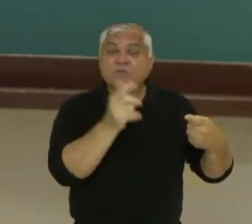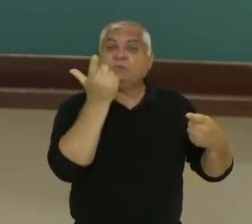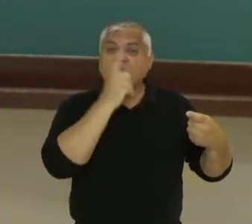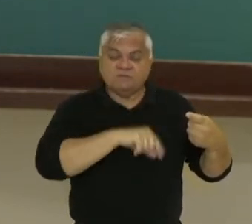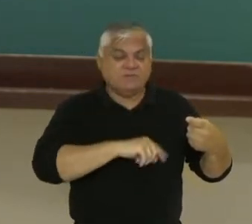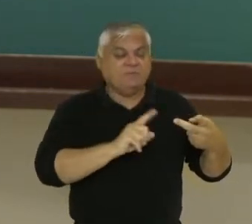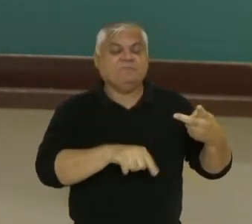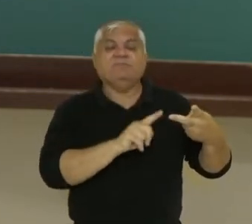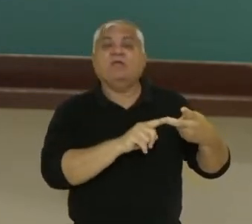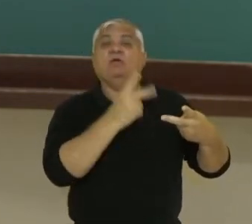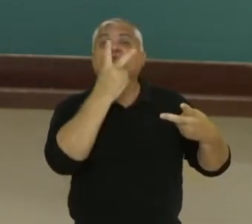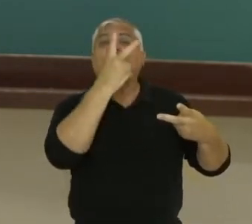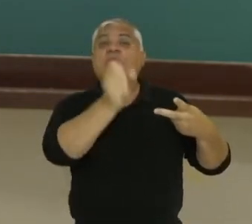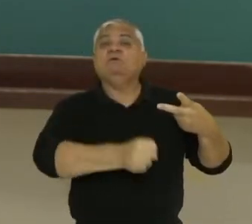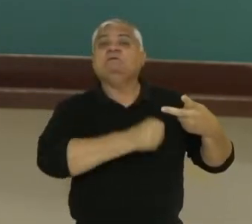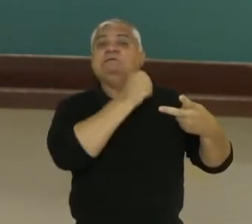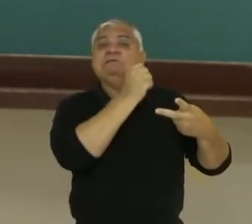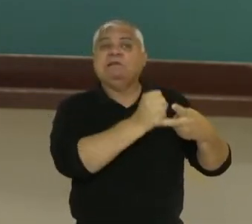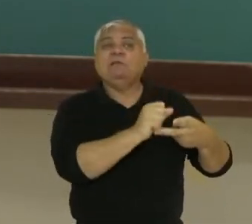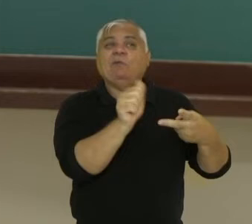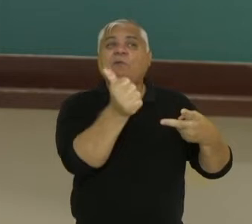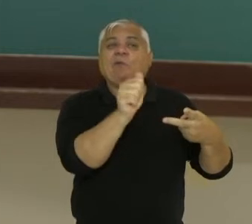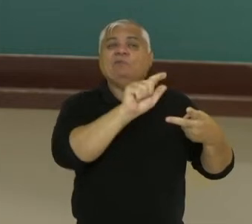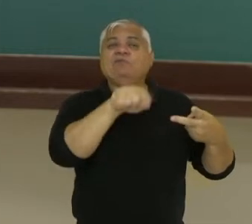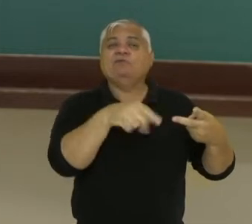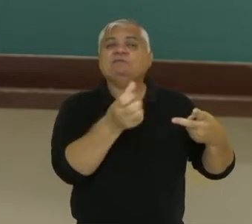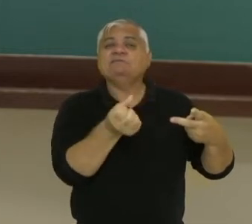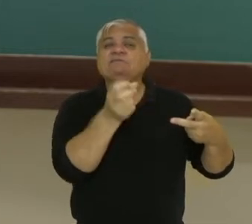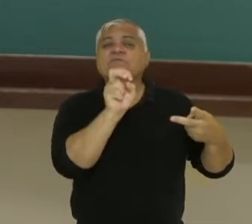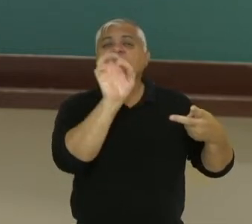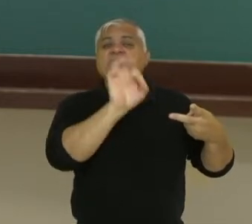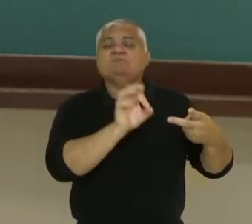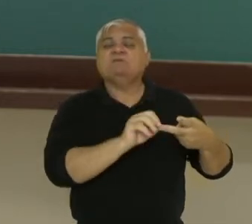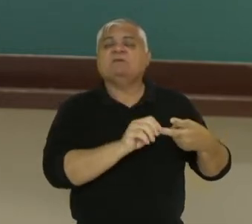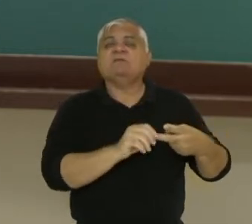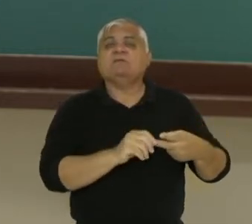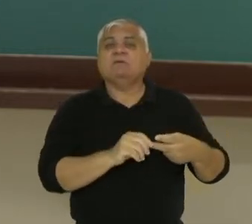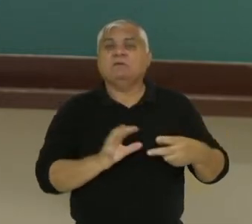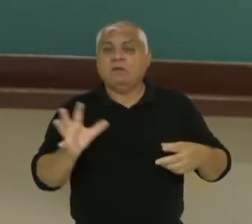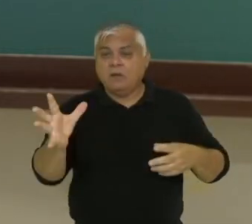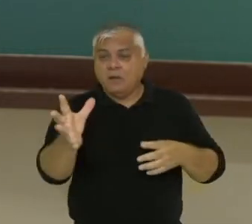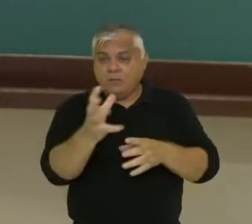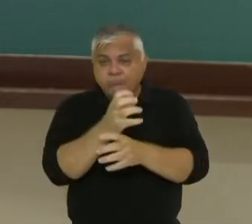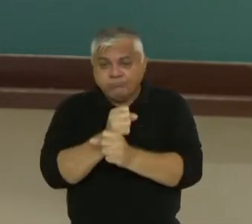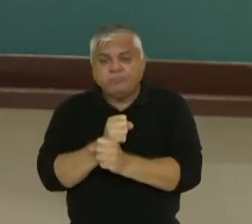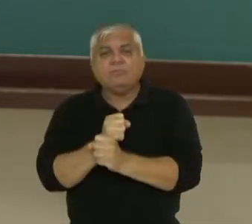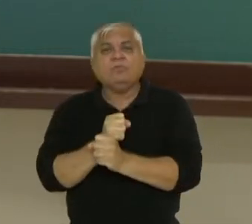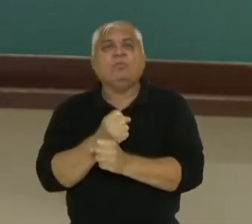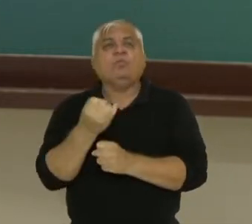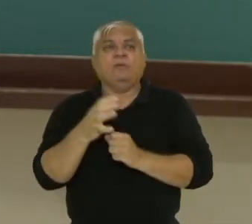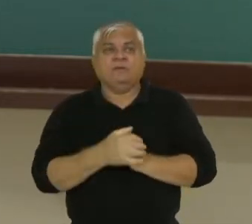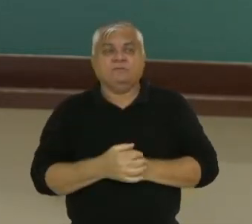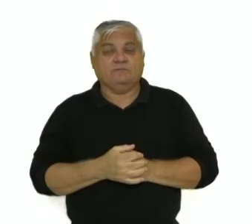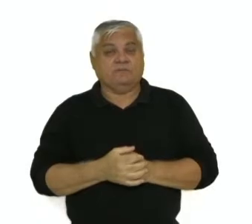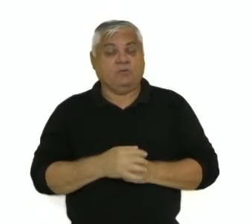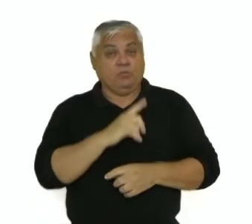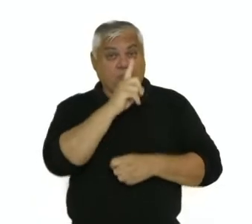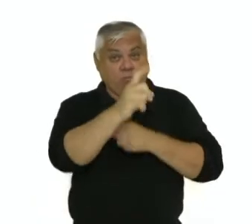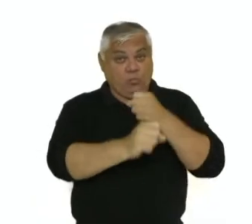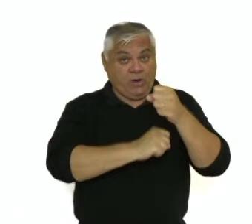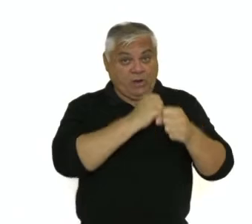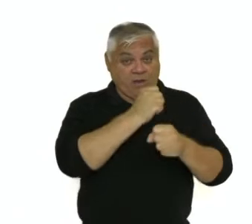11,65%. Qual é o rendimento final que nós queremos saber? Então, no primeiro ano, o que eu vou fazer? 110%